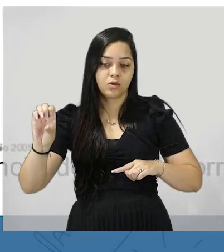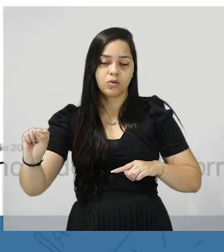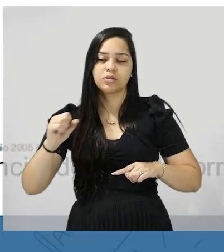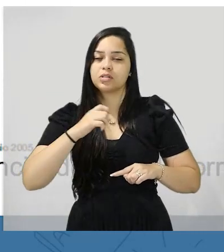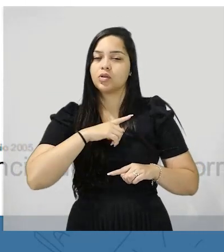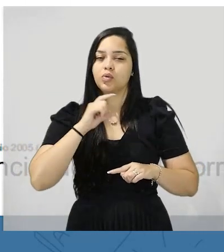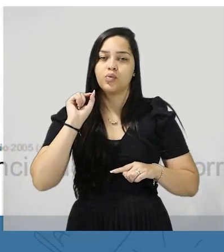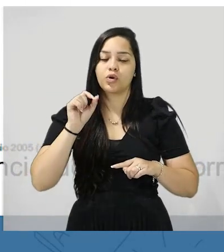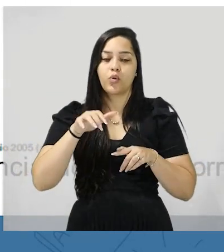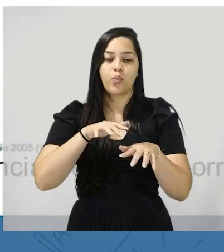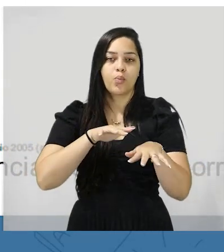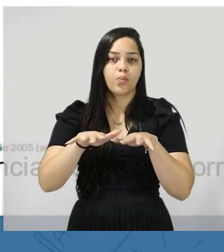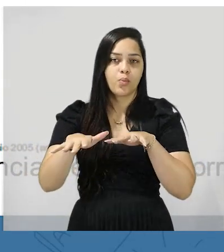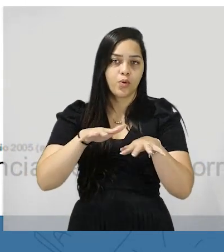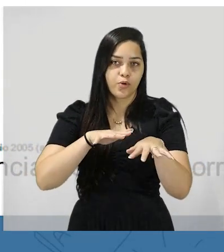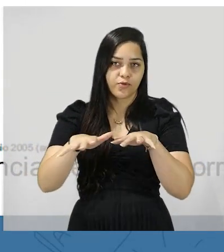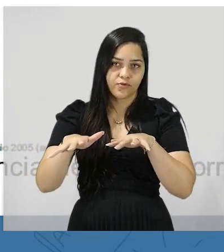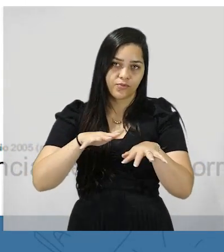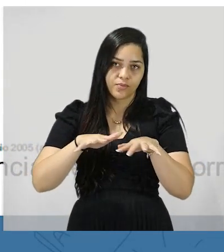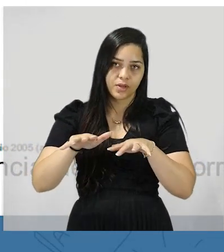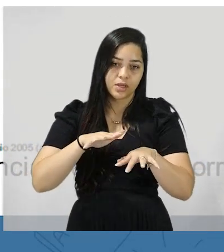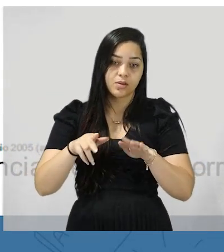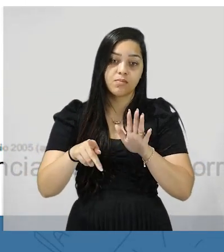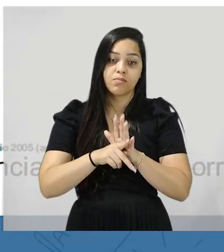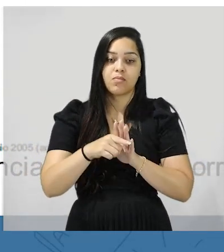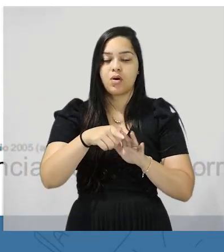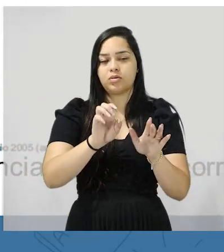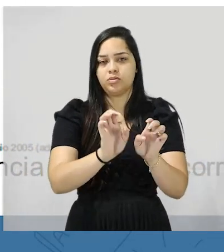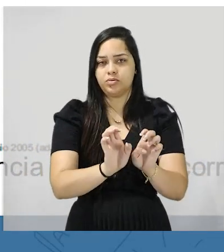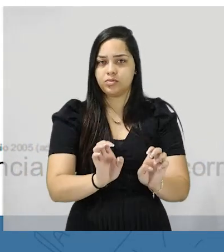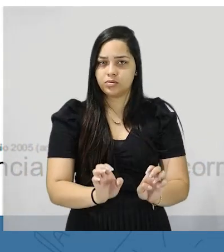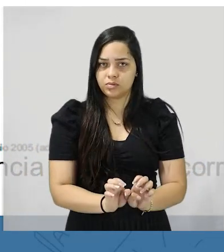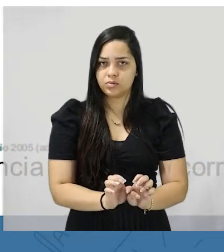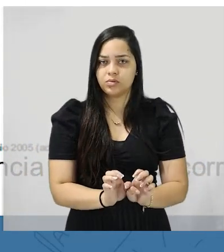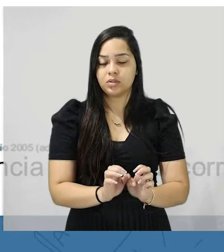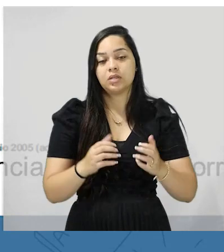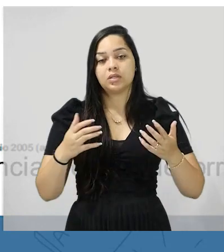um movimento dessa estrutura. E aí,